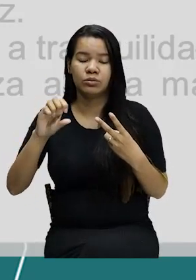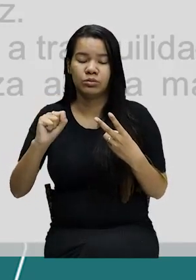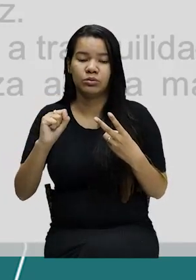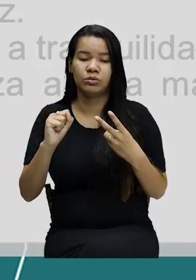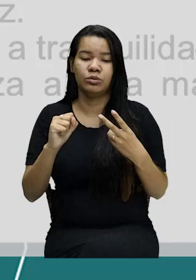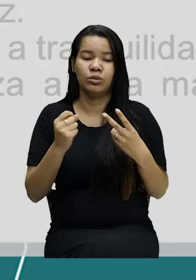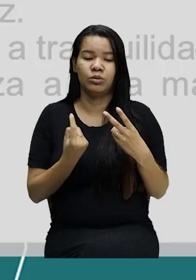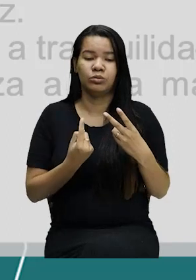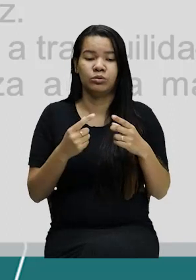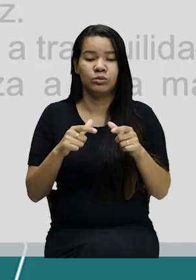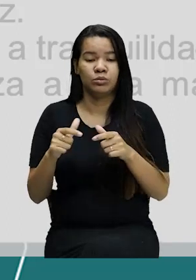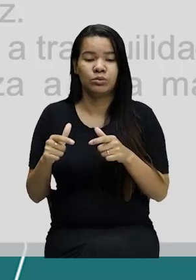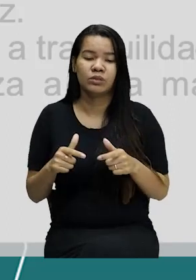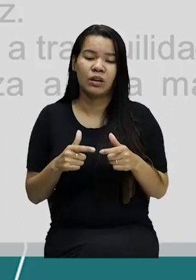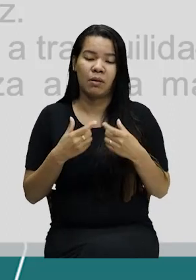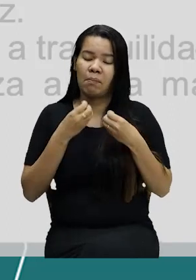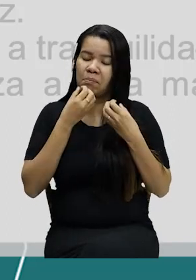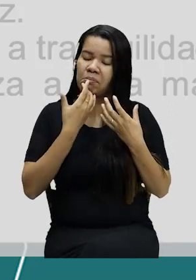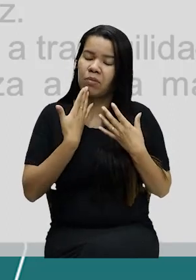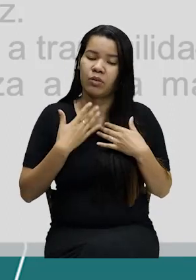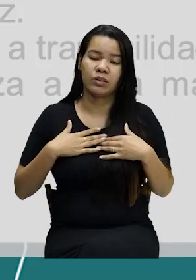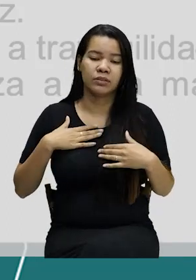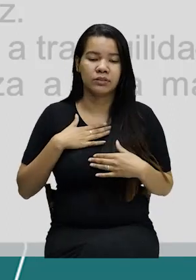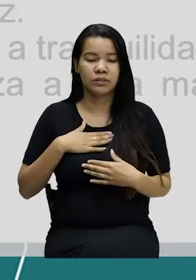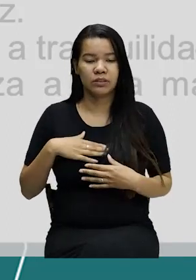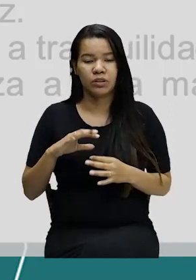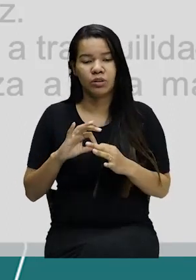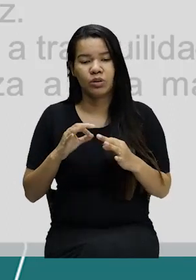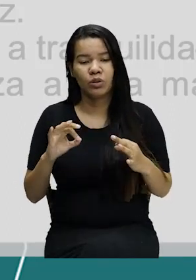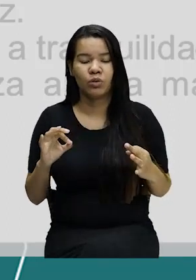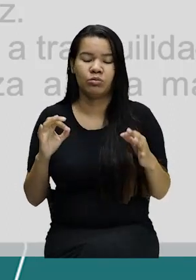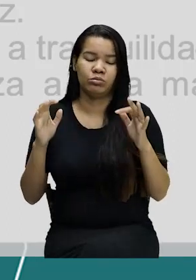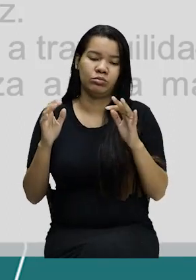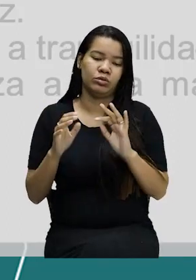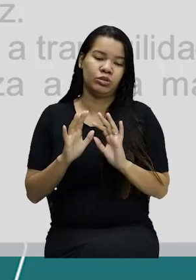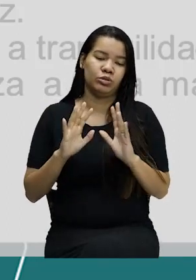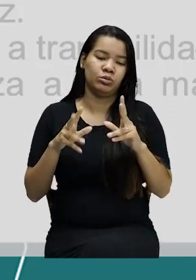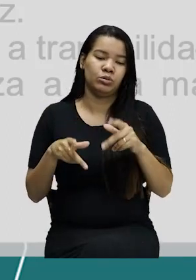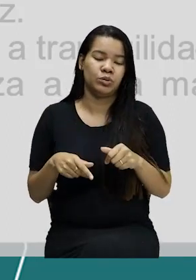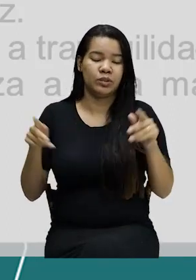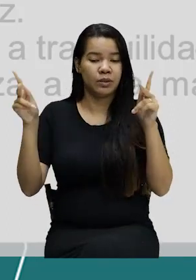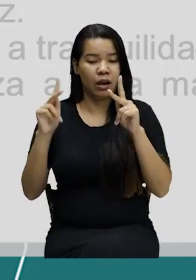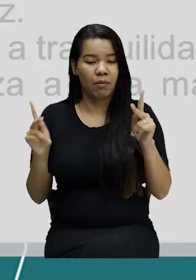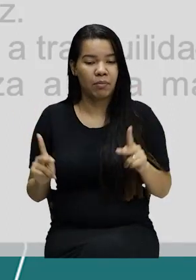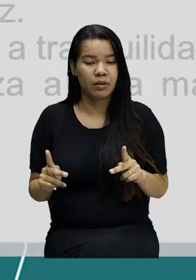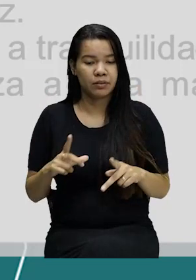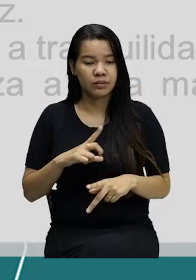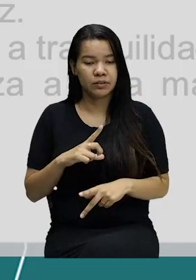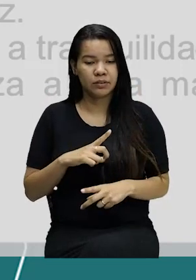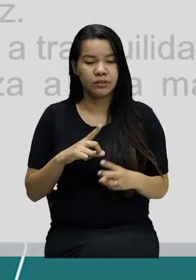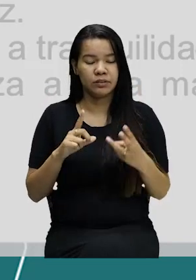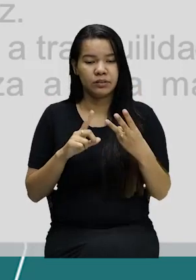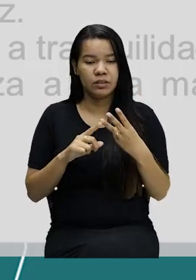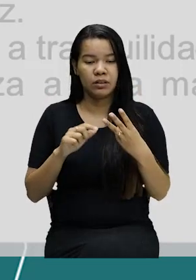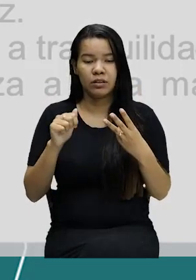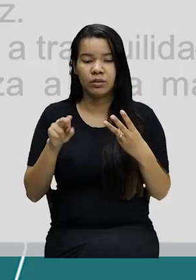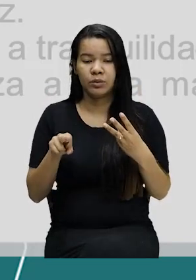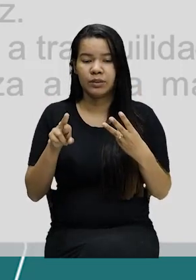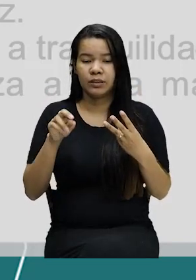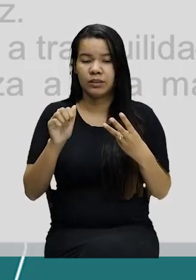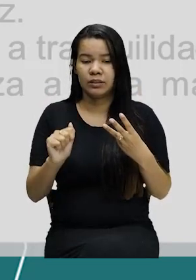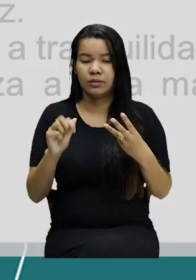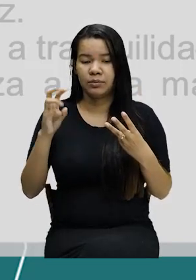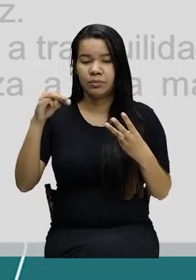seja, um lugar para viver que seja longe dos centros urbanos, onde reina a paz. Aurea meldícritas, equilíbrio do ouro,